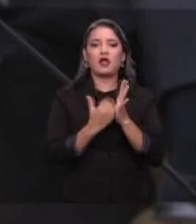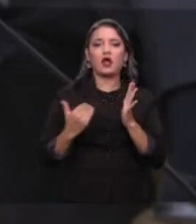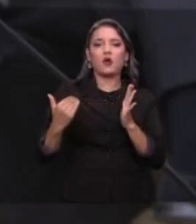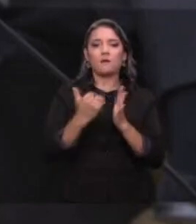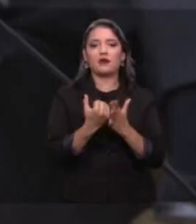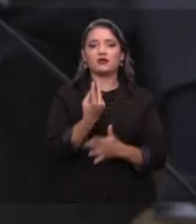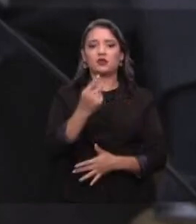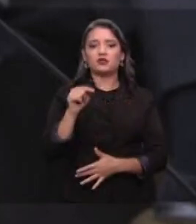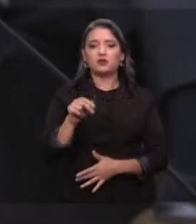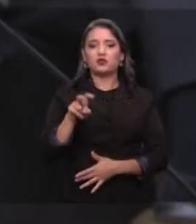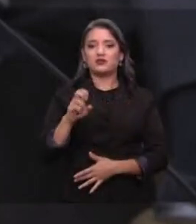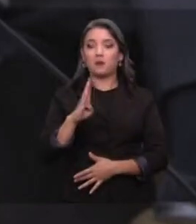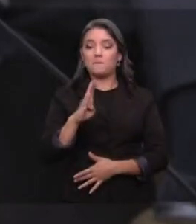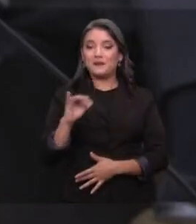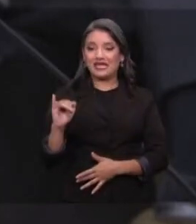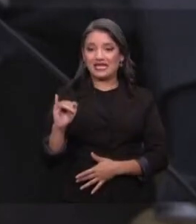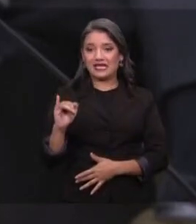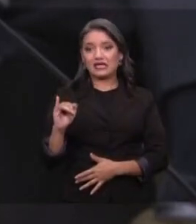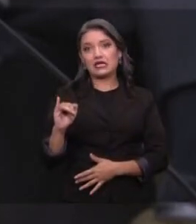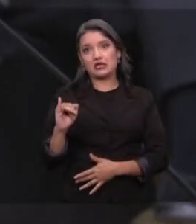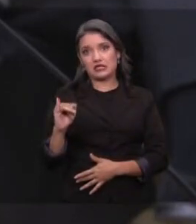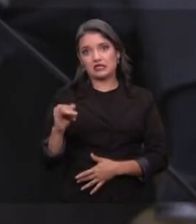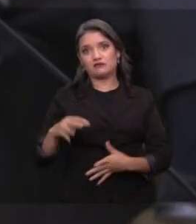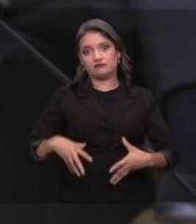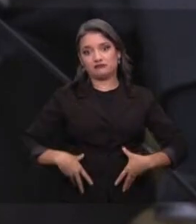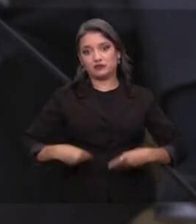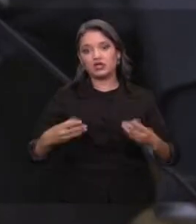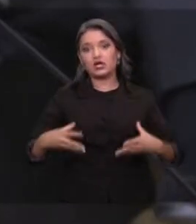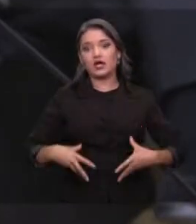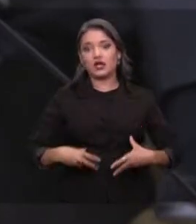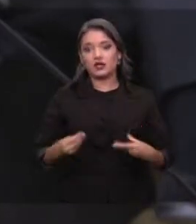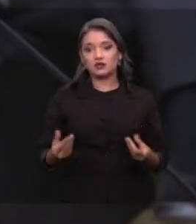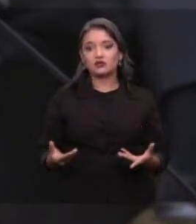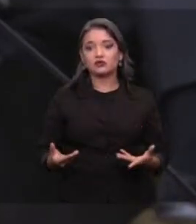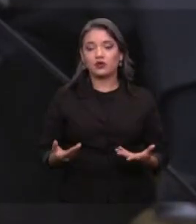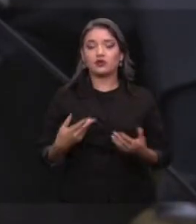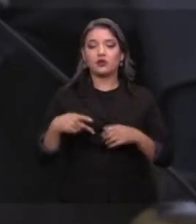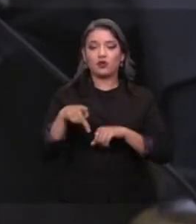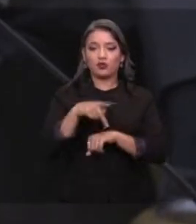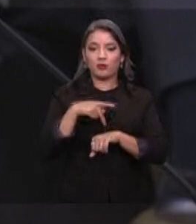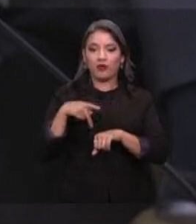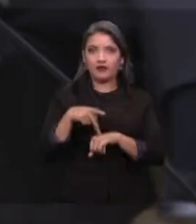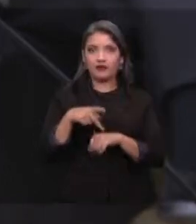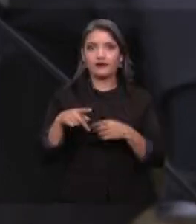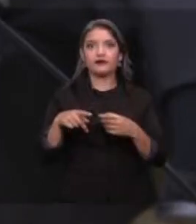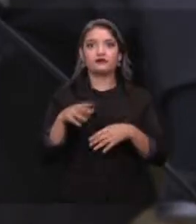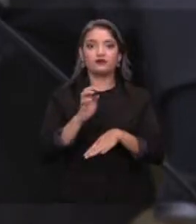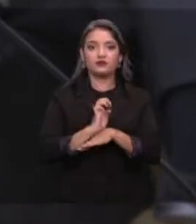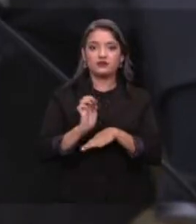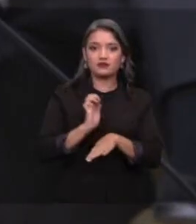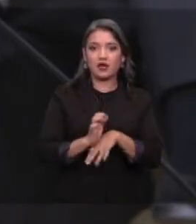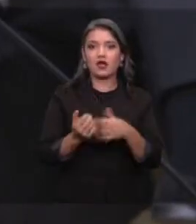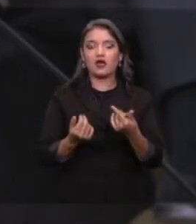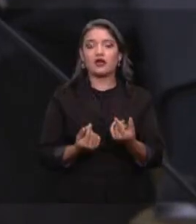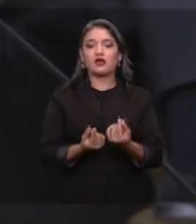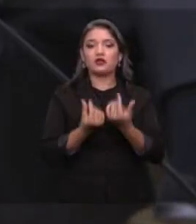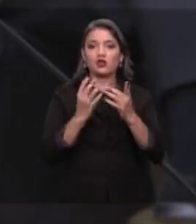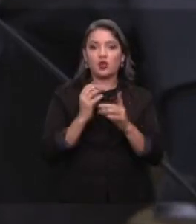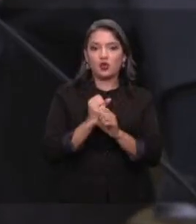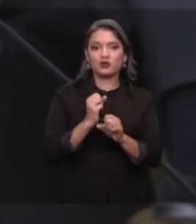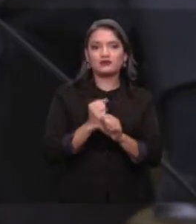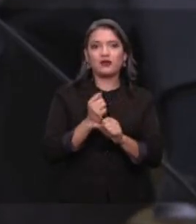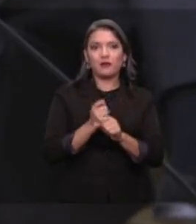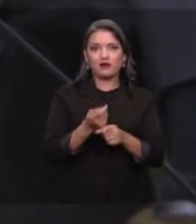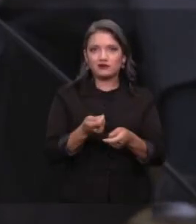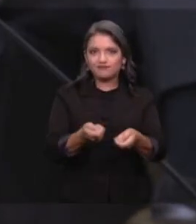2,5 bilhões. 2,5 bilhões para um país e para estados cujo orçamento é escasso representa